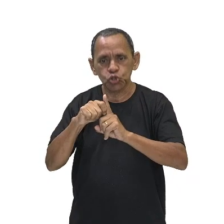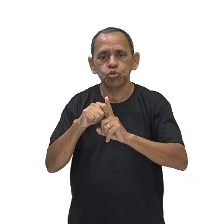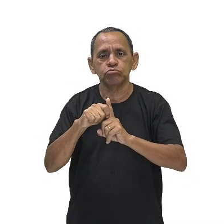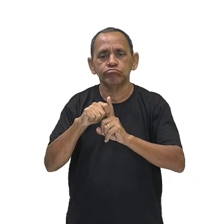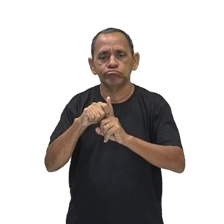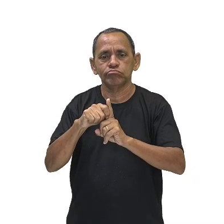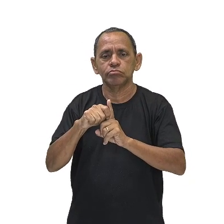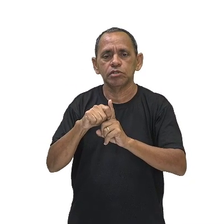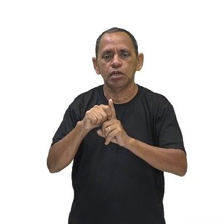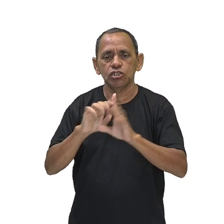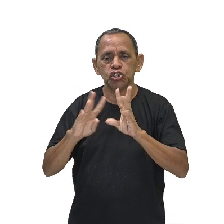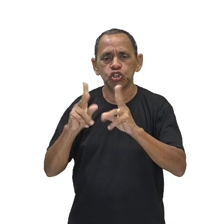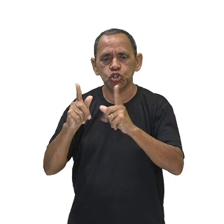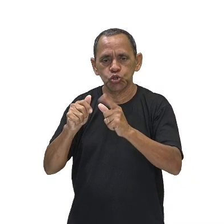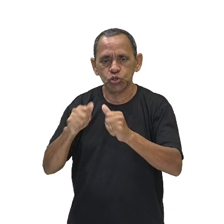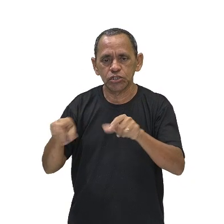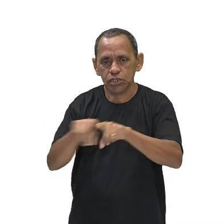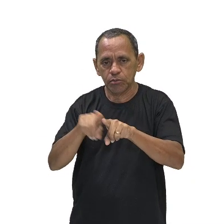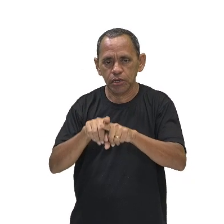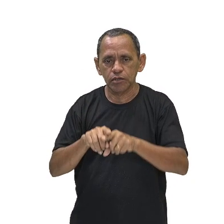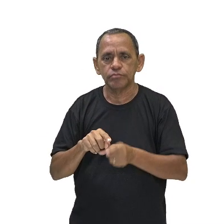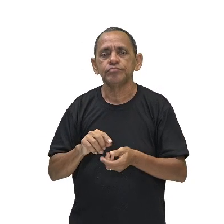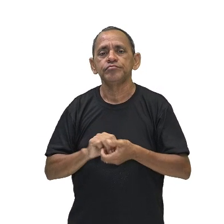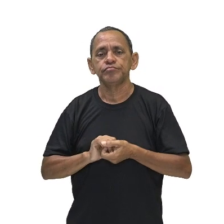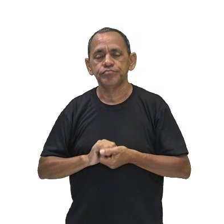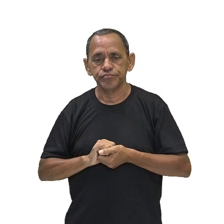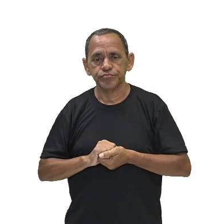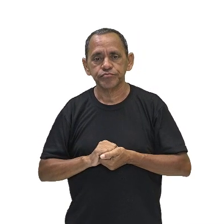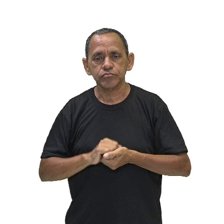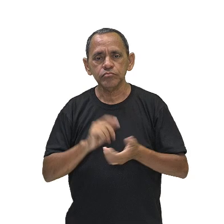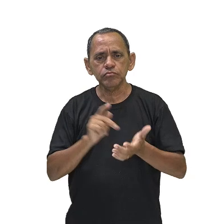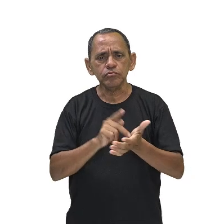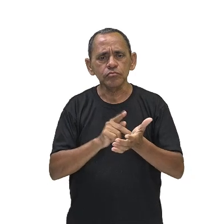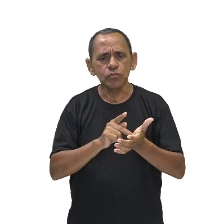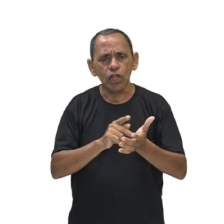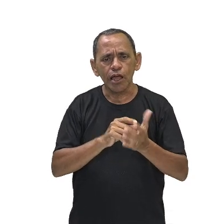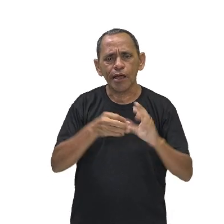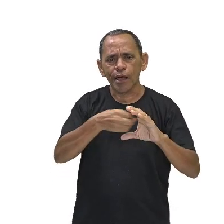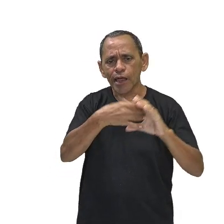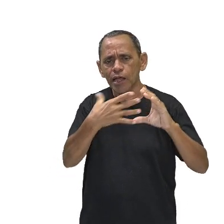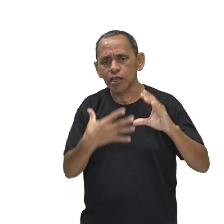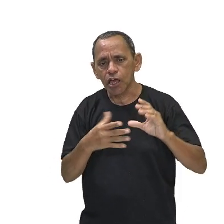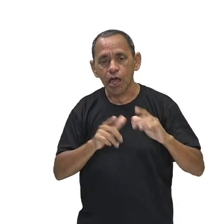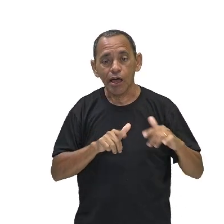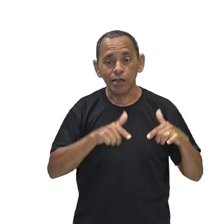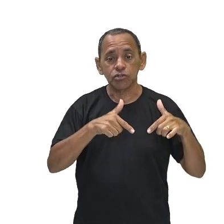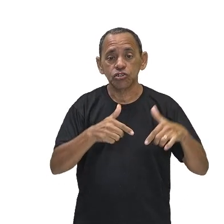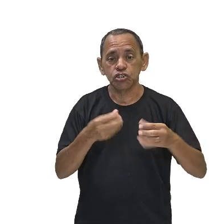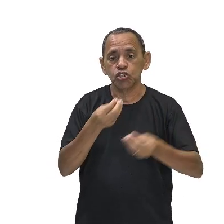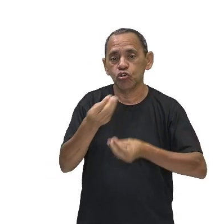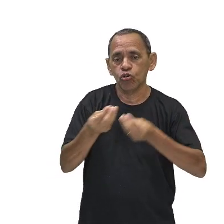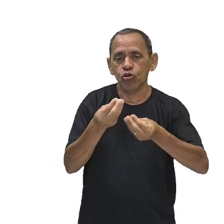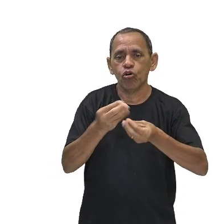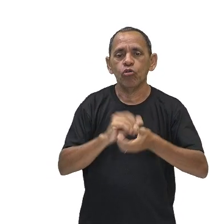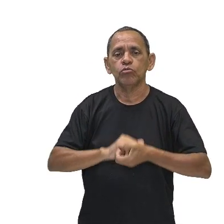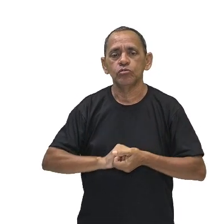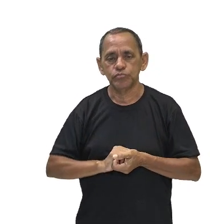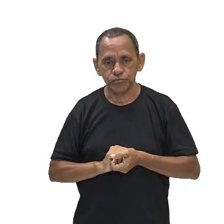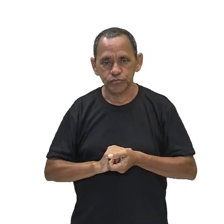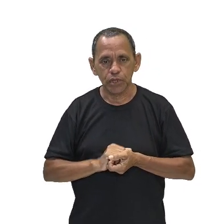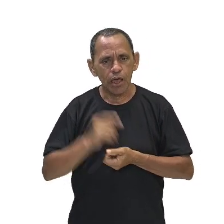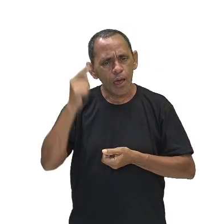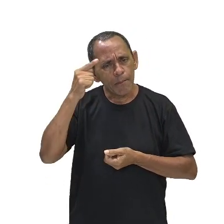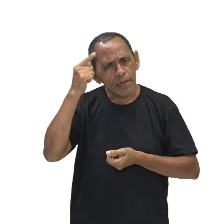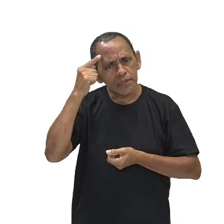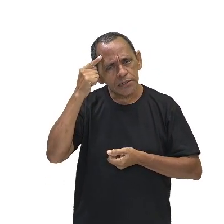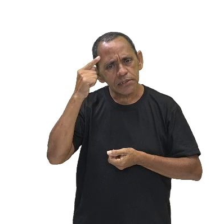Fato social, segundo Durkheim, consiste em maneiras de agir, ok, você já sabe, de pensar